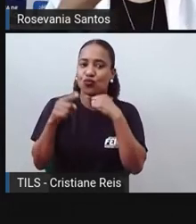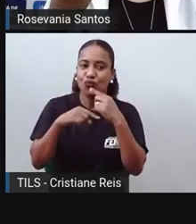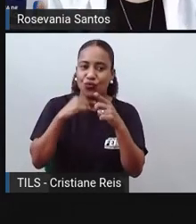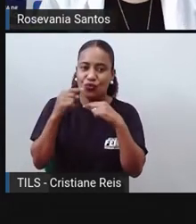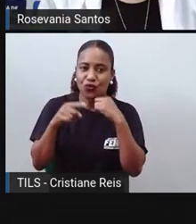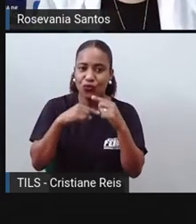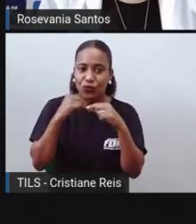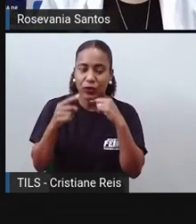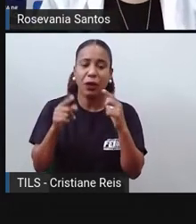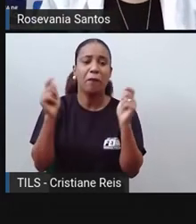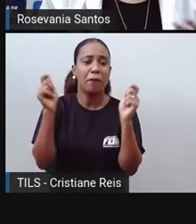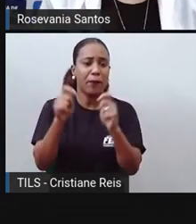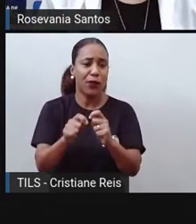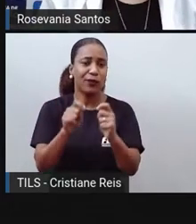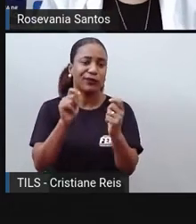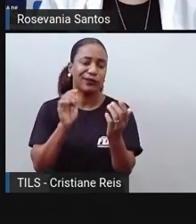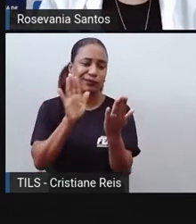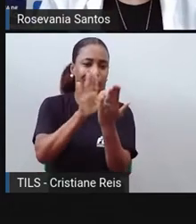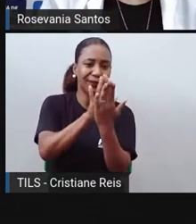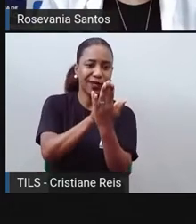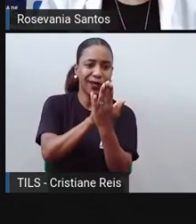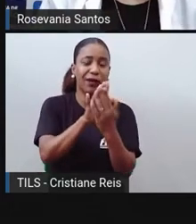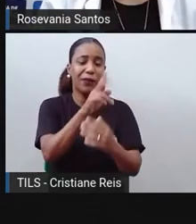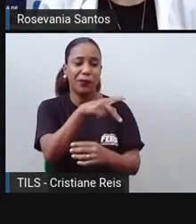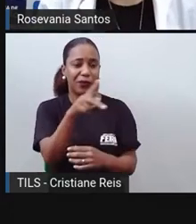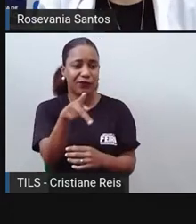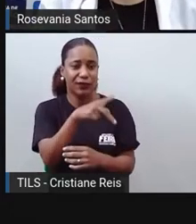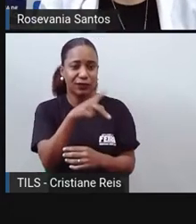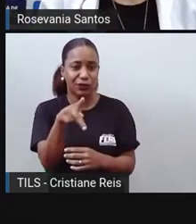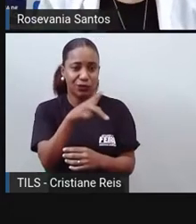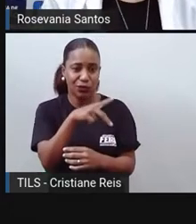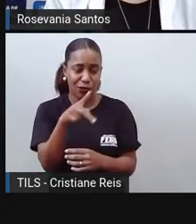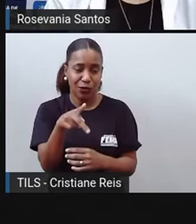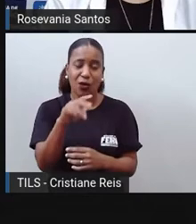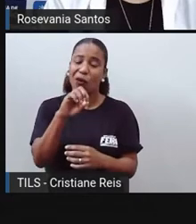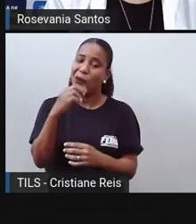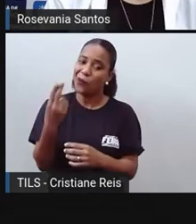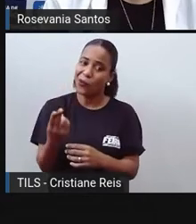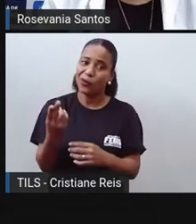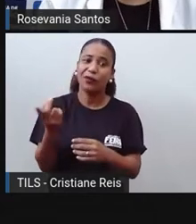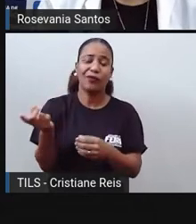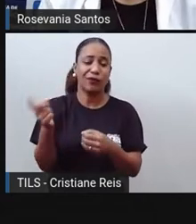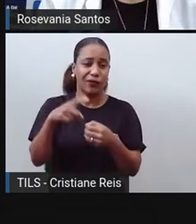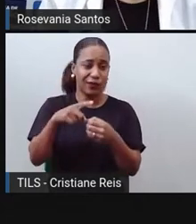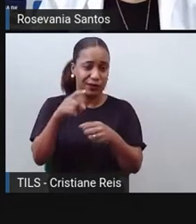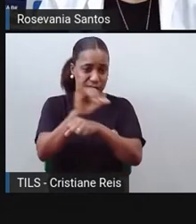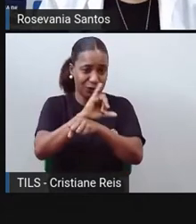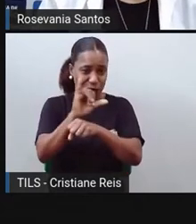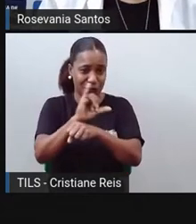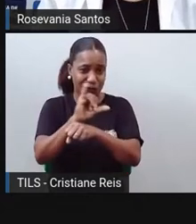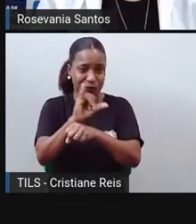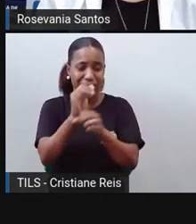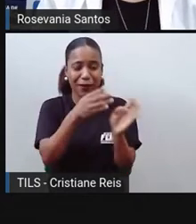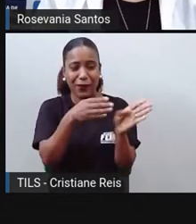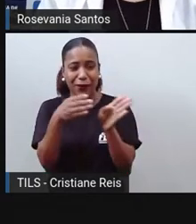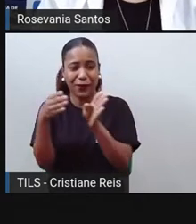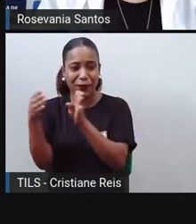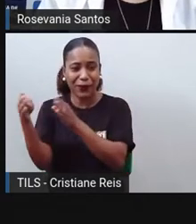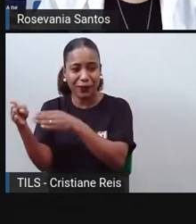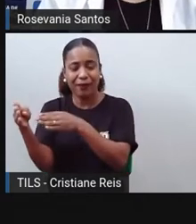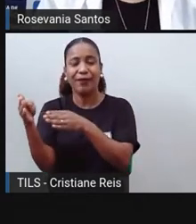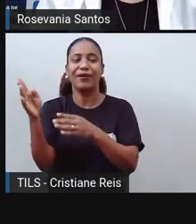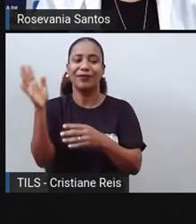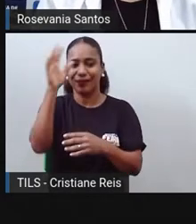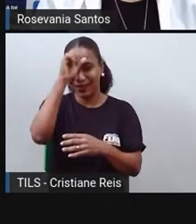professor, ou até mesmo, né, assistir novamente lá a aula no canal, né? Então, você vê aí a melhor forma. O que importa é que, para